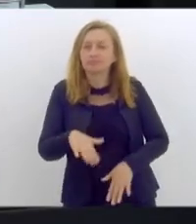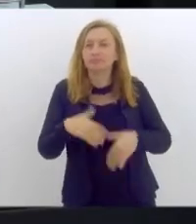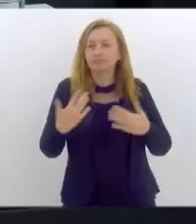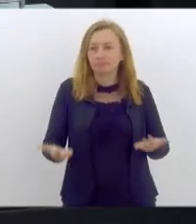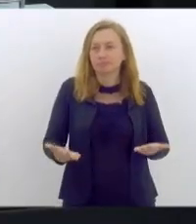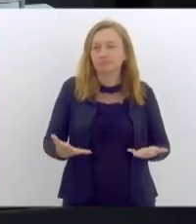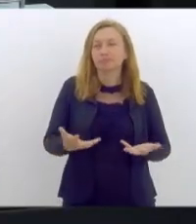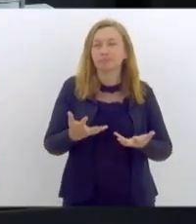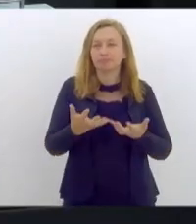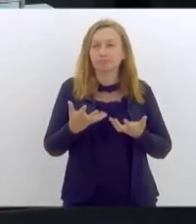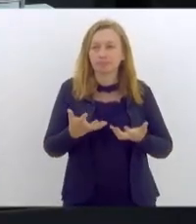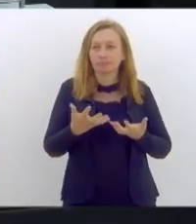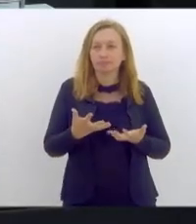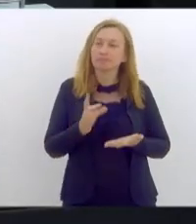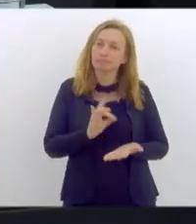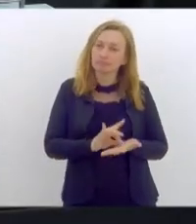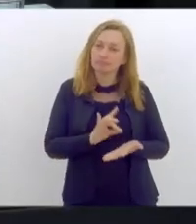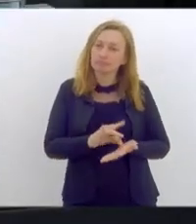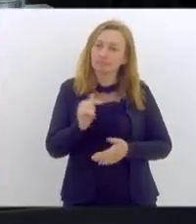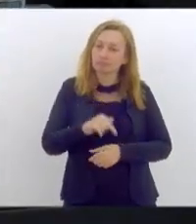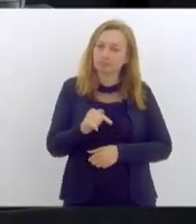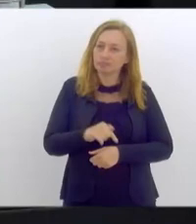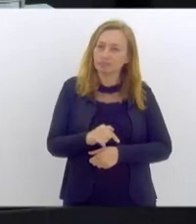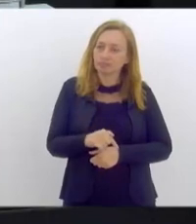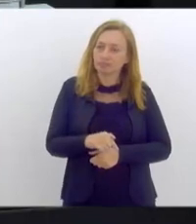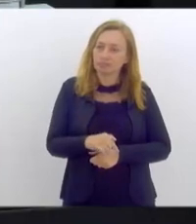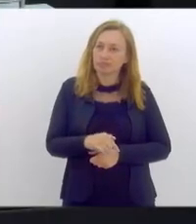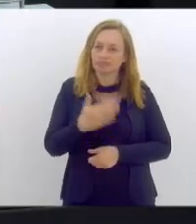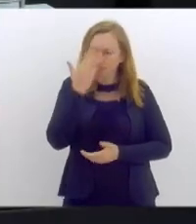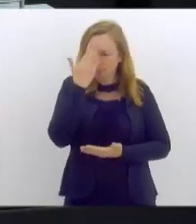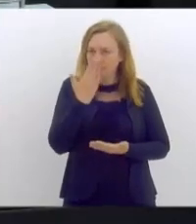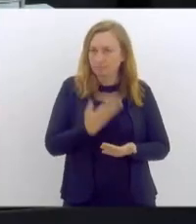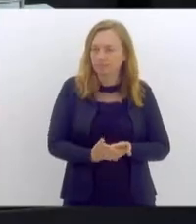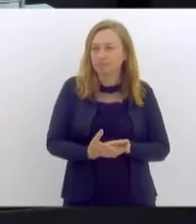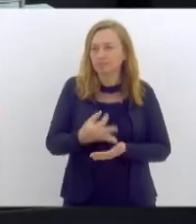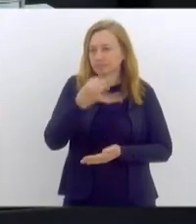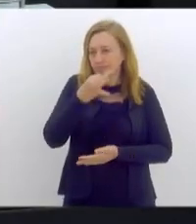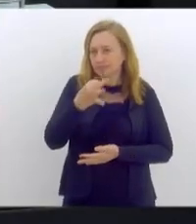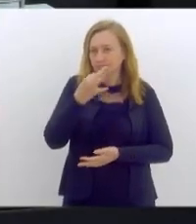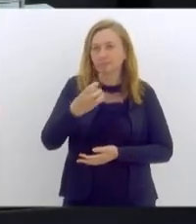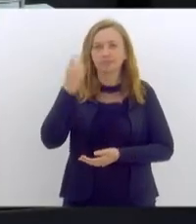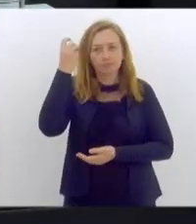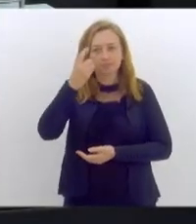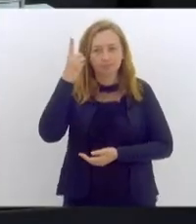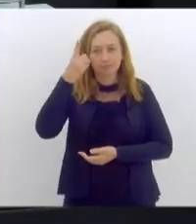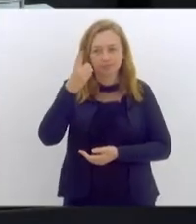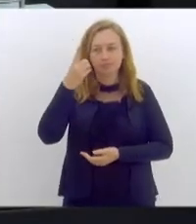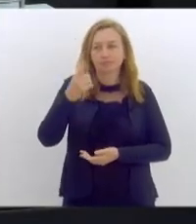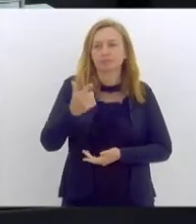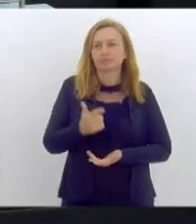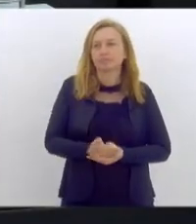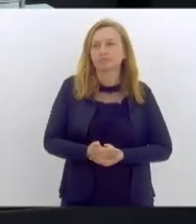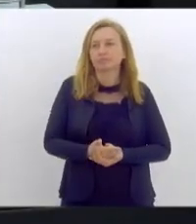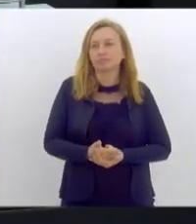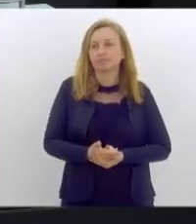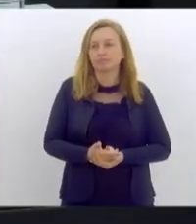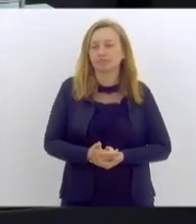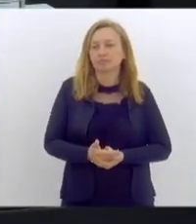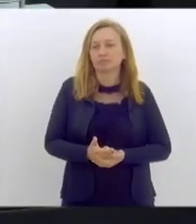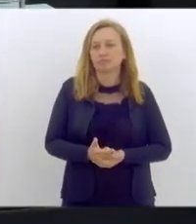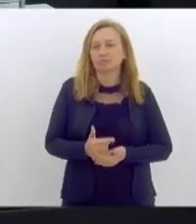tá tentando e de verdade aqui eu acredito que a sugestão do deputado dessa dessa